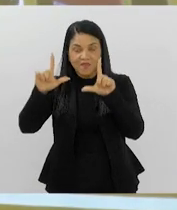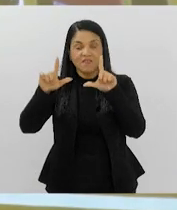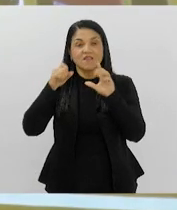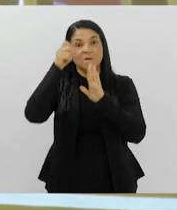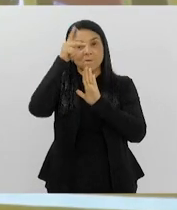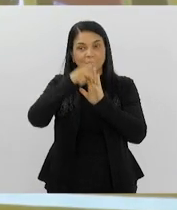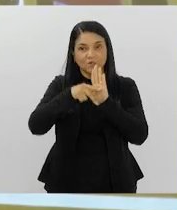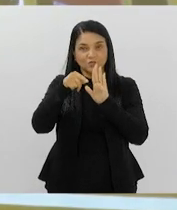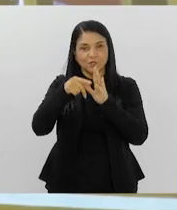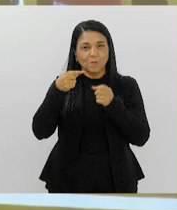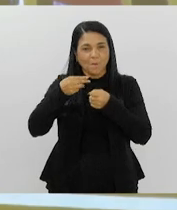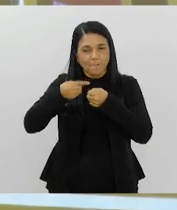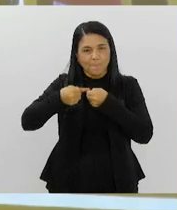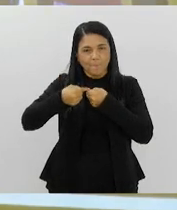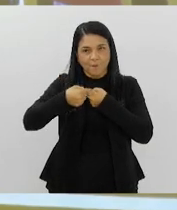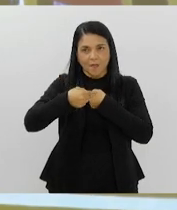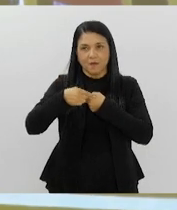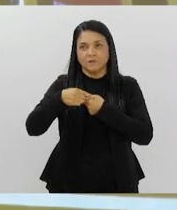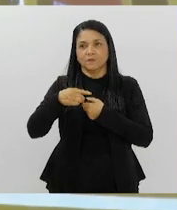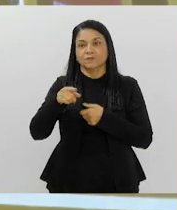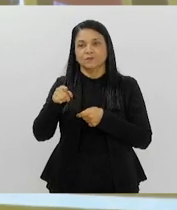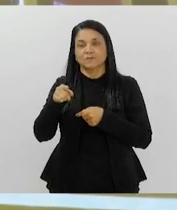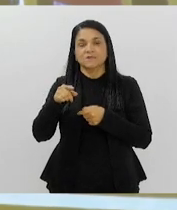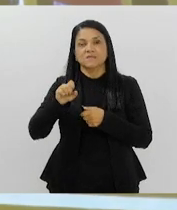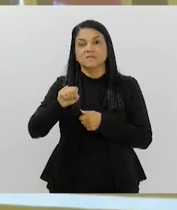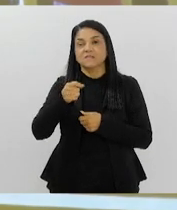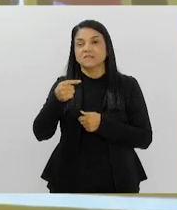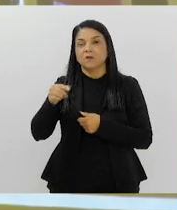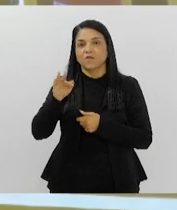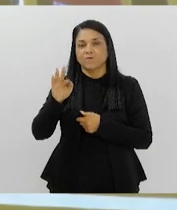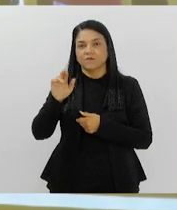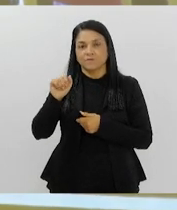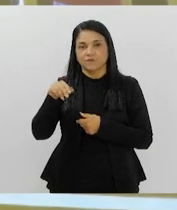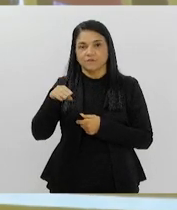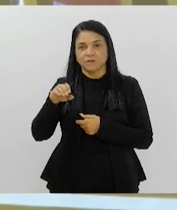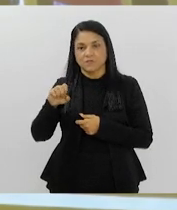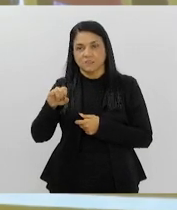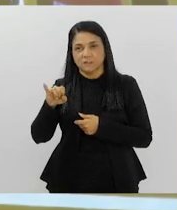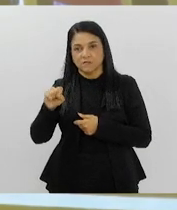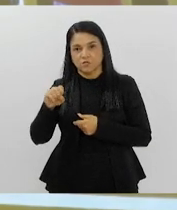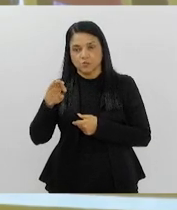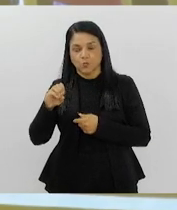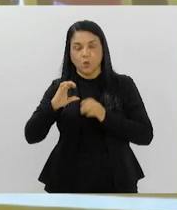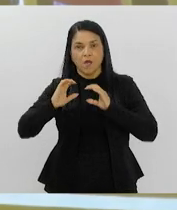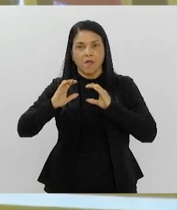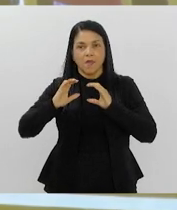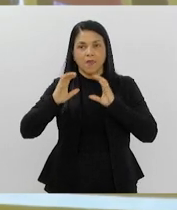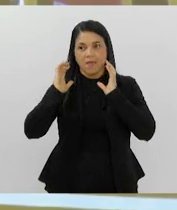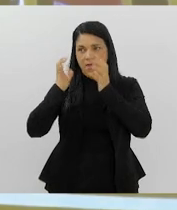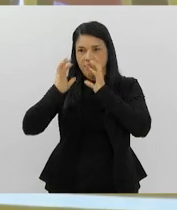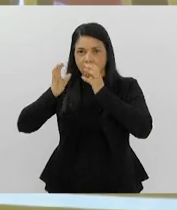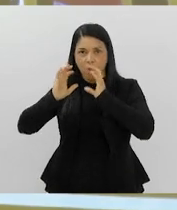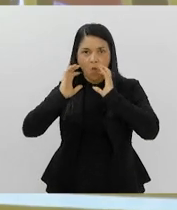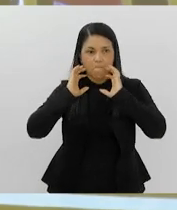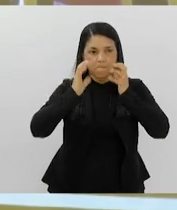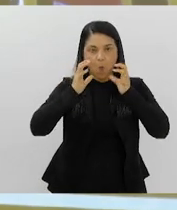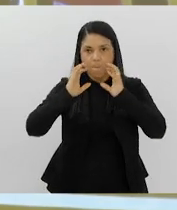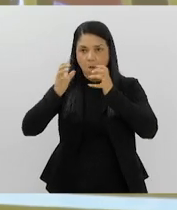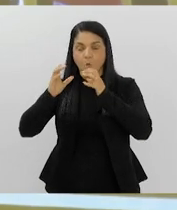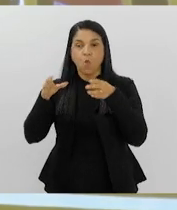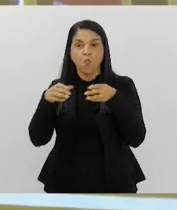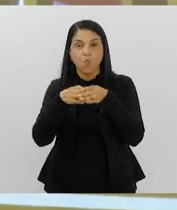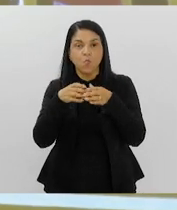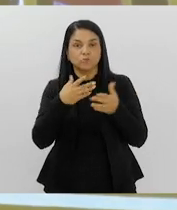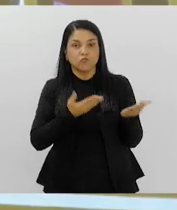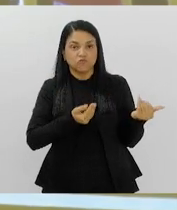no bairro das Placas, São Francisco, um projeto de handebol, onde nós temos frutos aí de jovens que deixaram